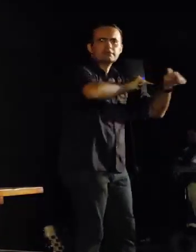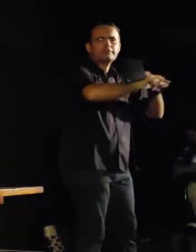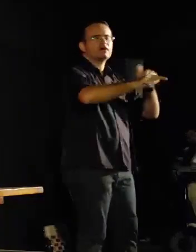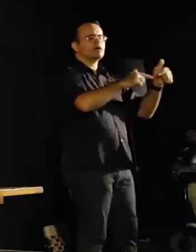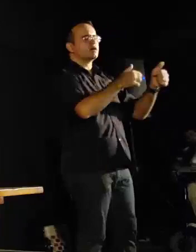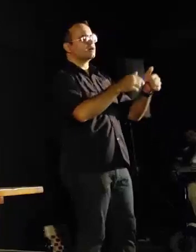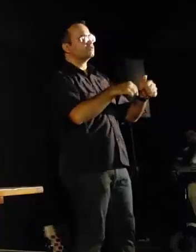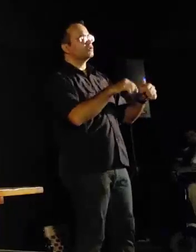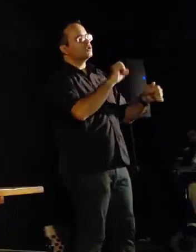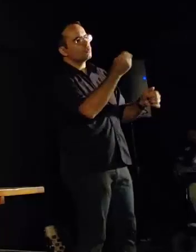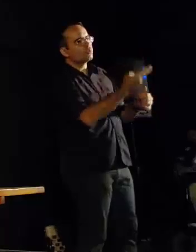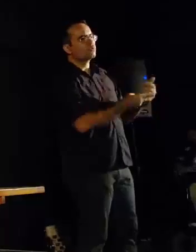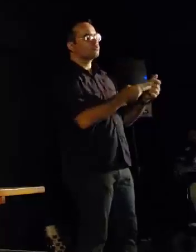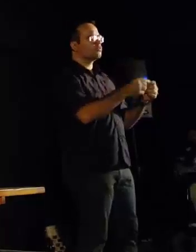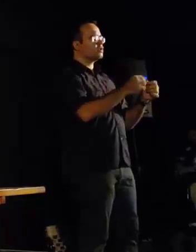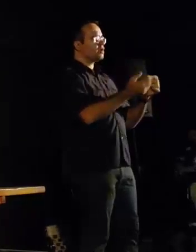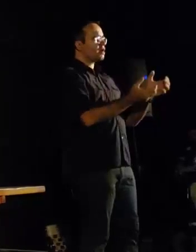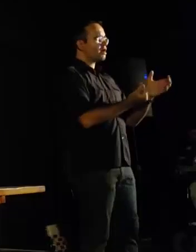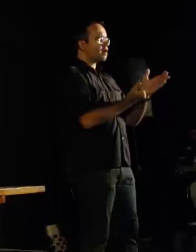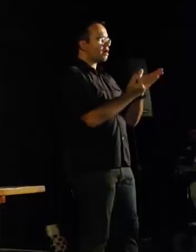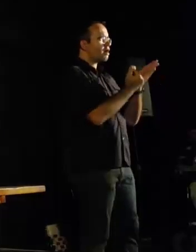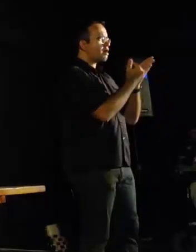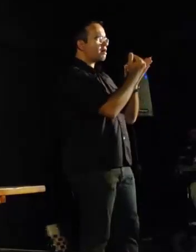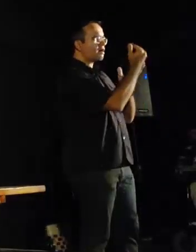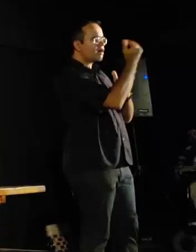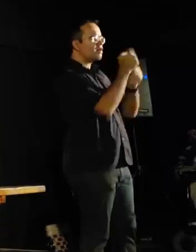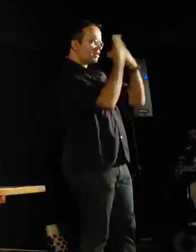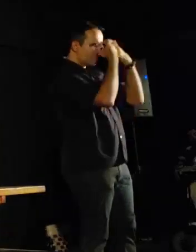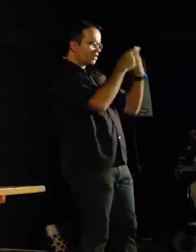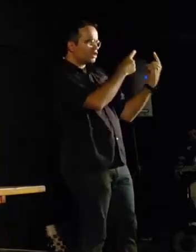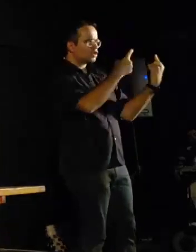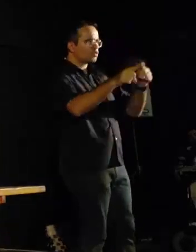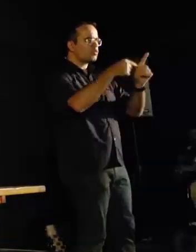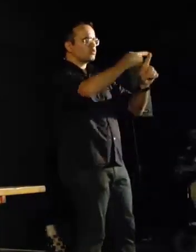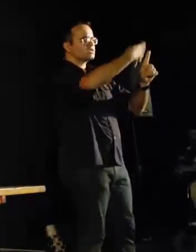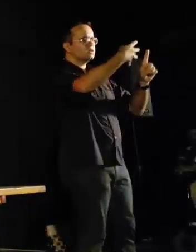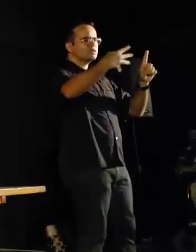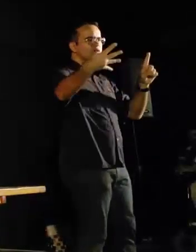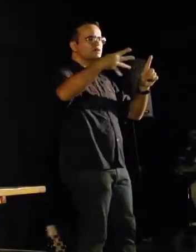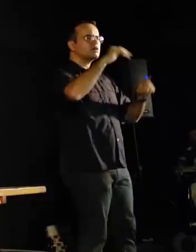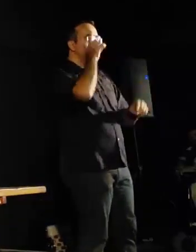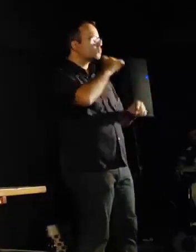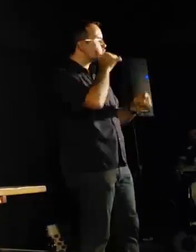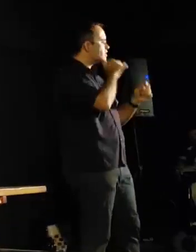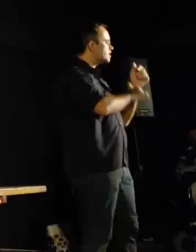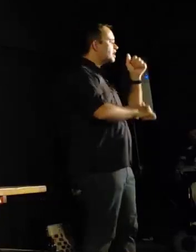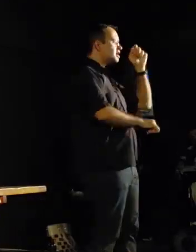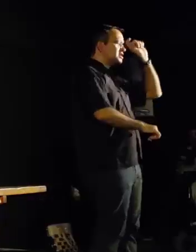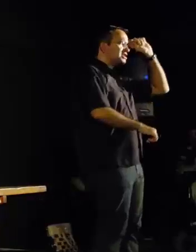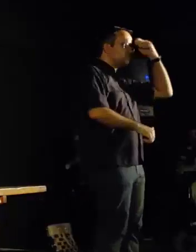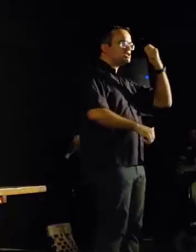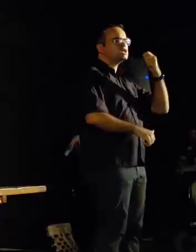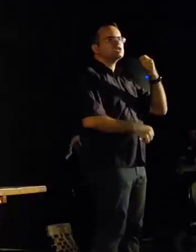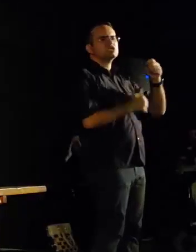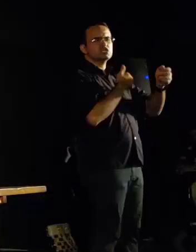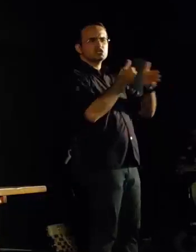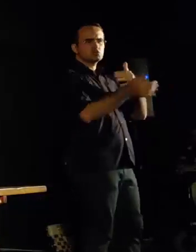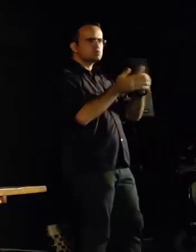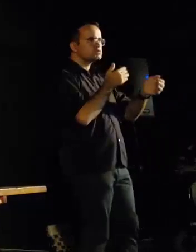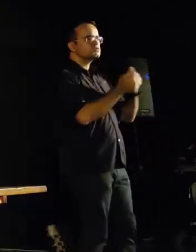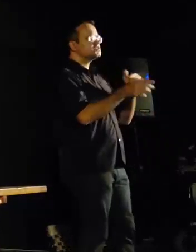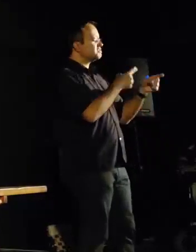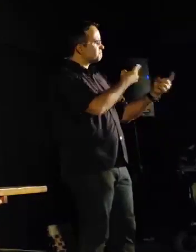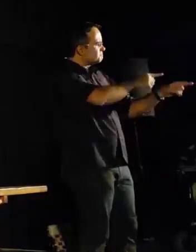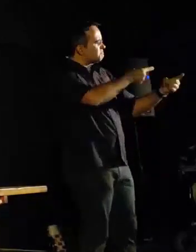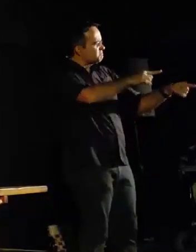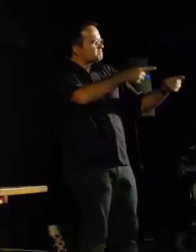frente ao aumento da violência contra sujeitos LGBTs, mulheres, negros e negras, frente